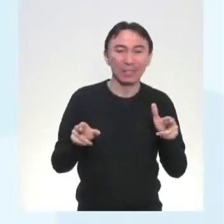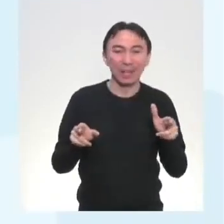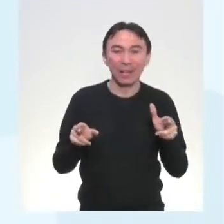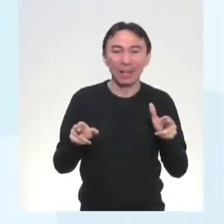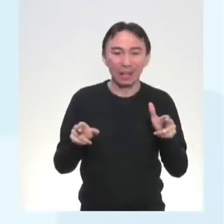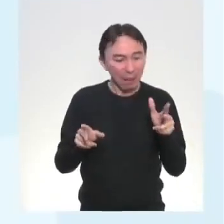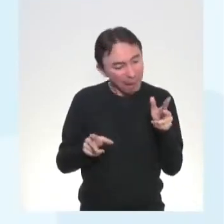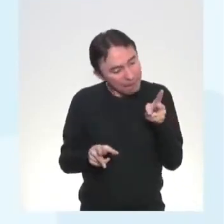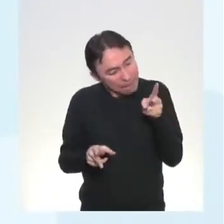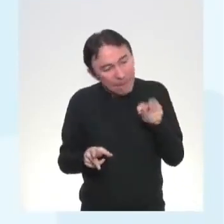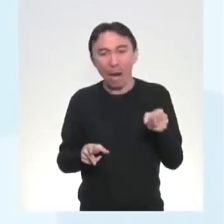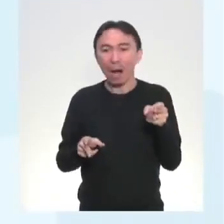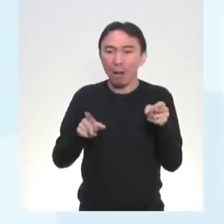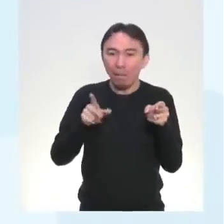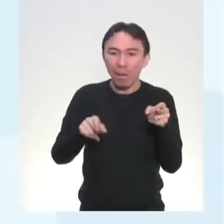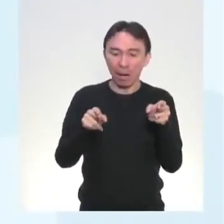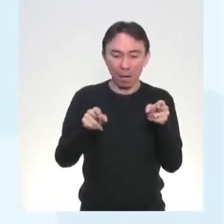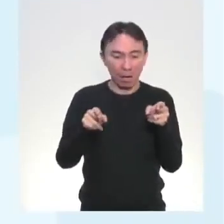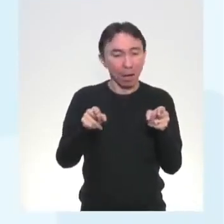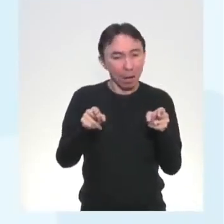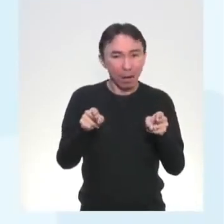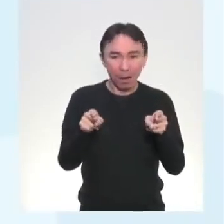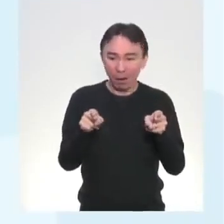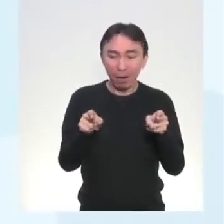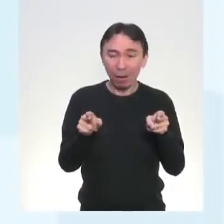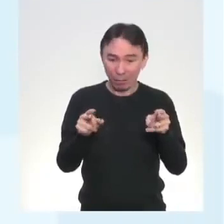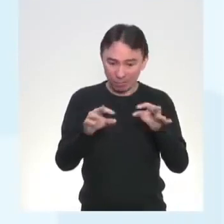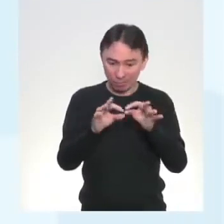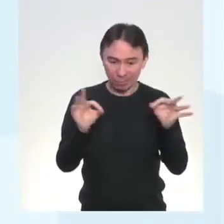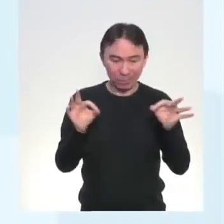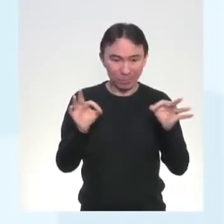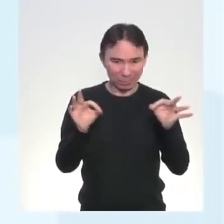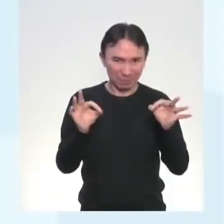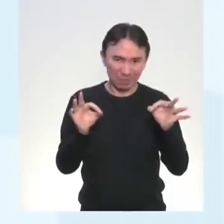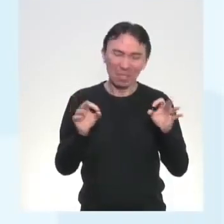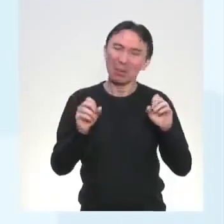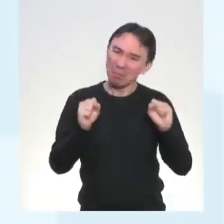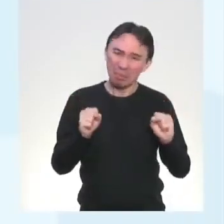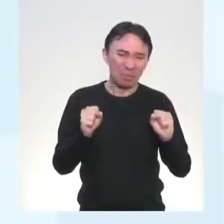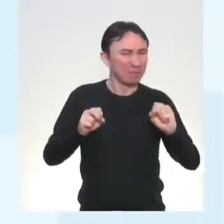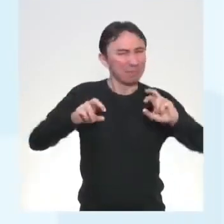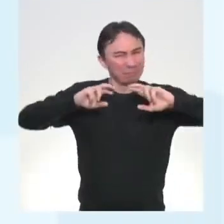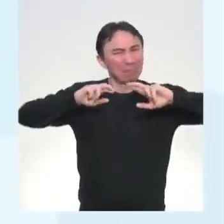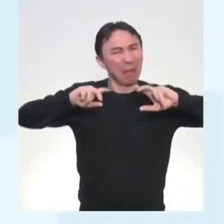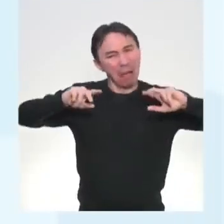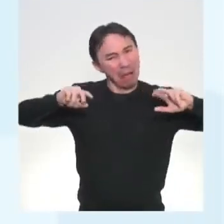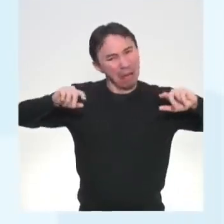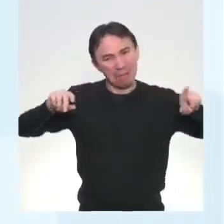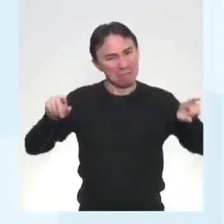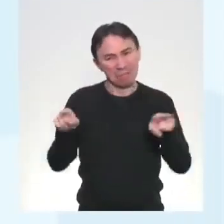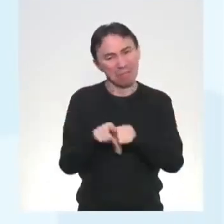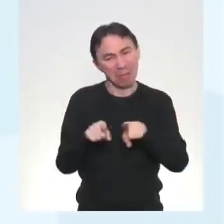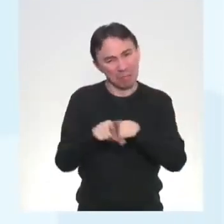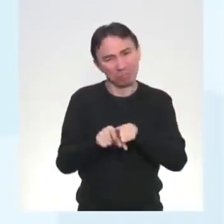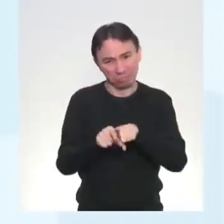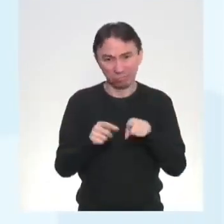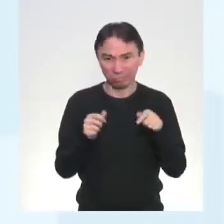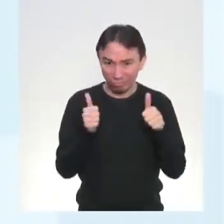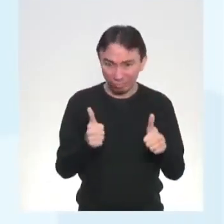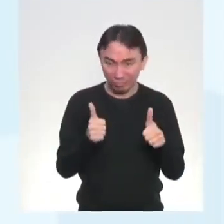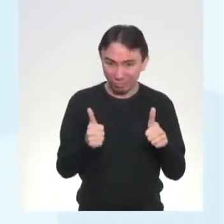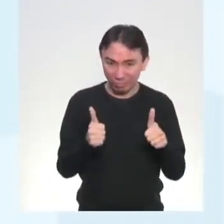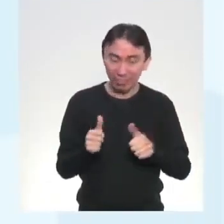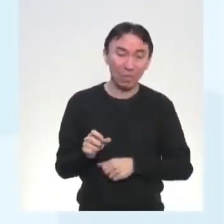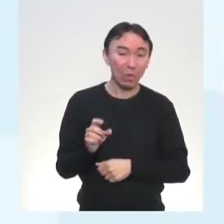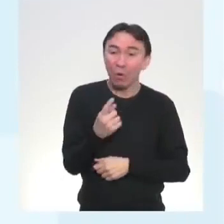é um teco, é um pedacinho da reta aí, né? E eu posso determinar vários pedacinhos diferentes nessa reta aí, tá certo? E esse daqui